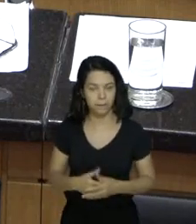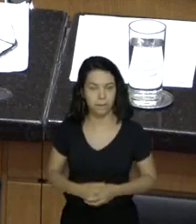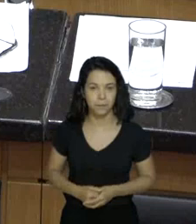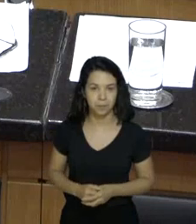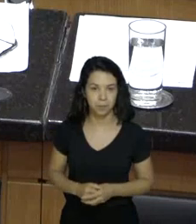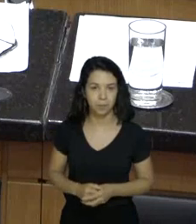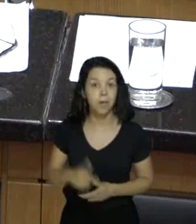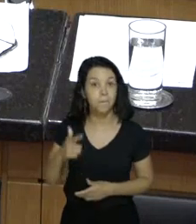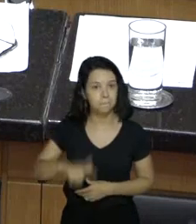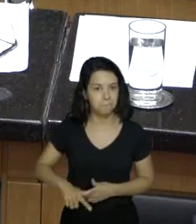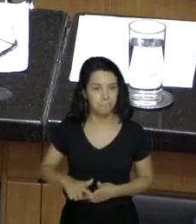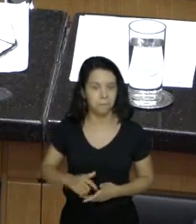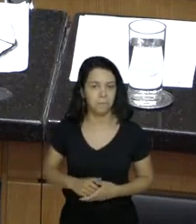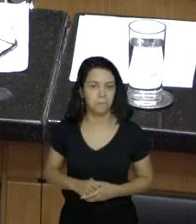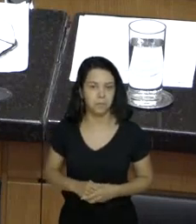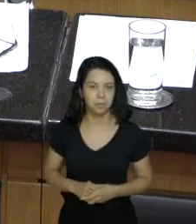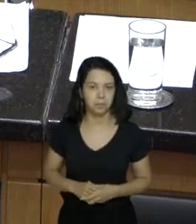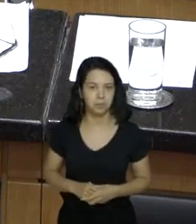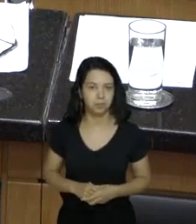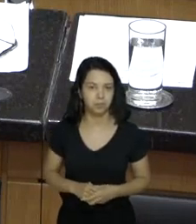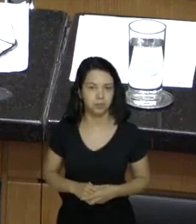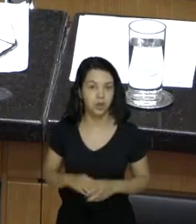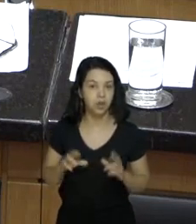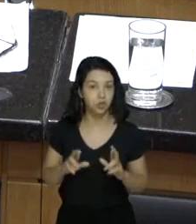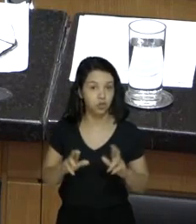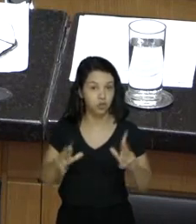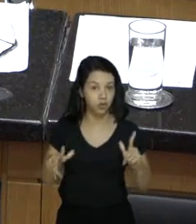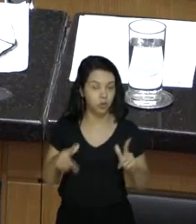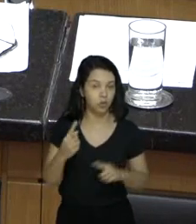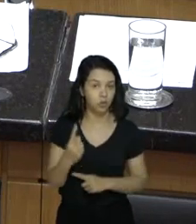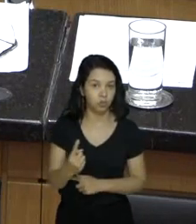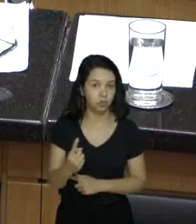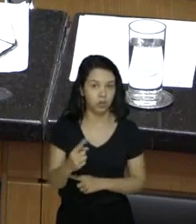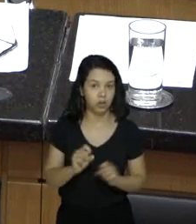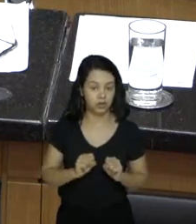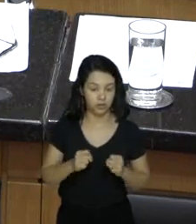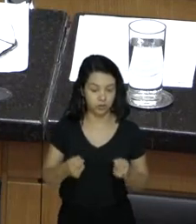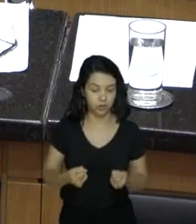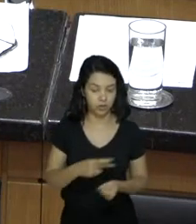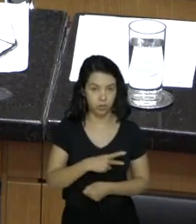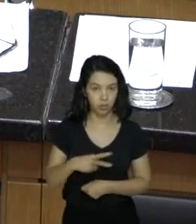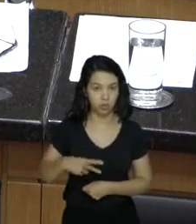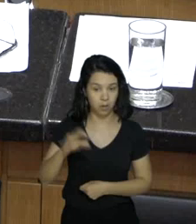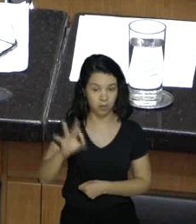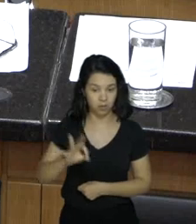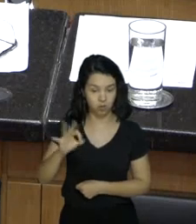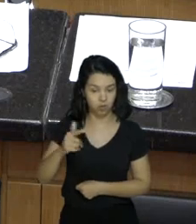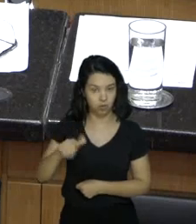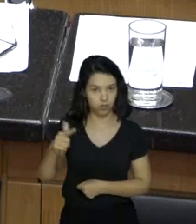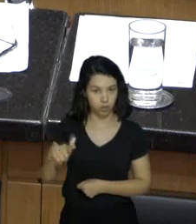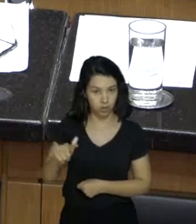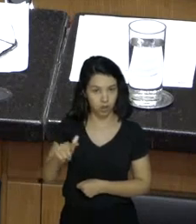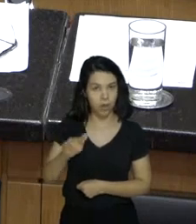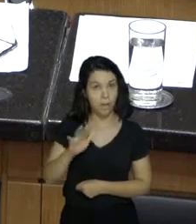E mais, senhor presidente, a única diferença é que a Defensoria Pública não tem percentual, mas tem orçamento.